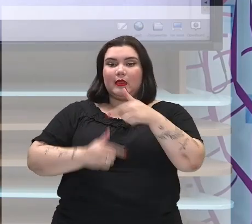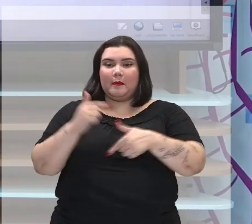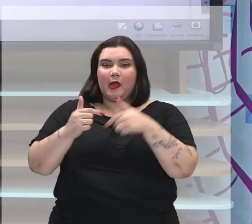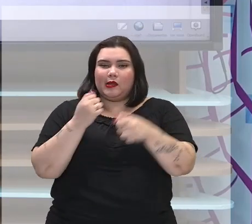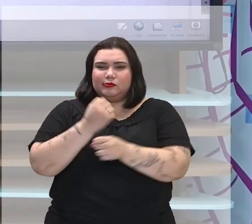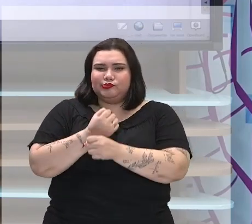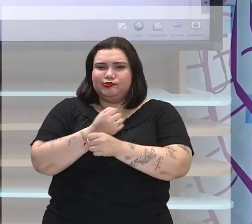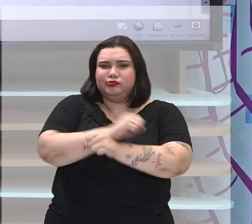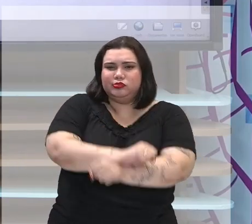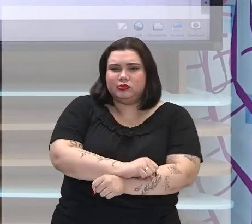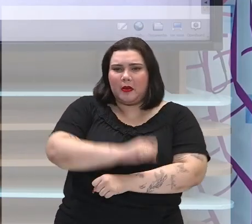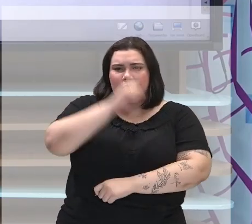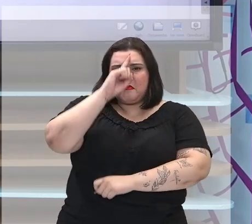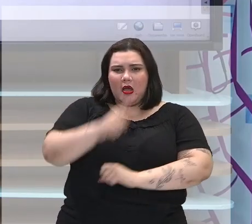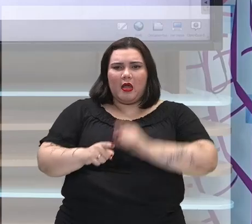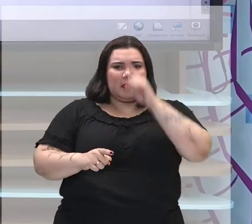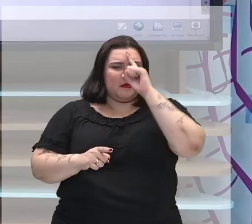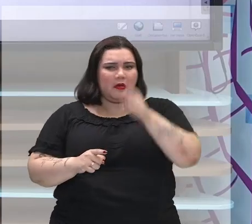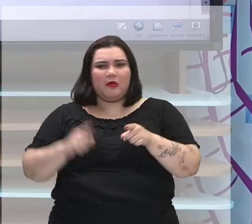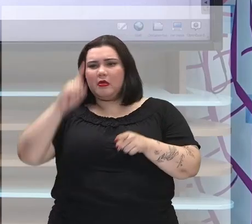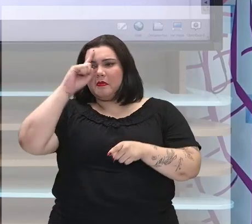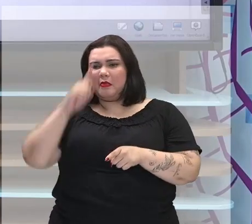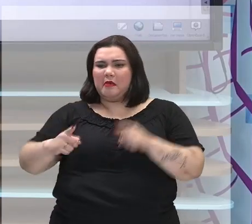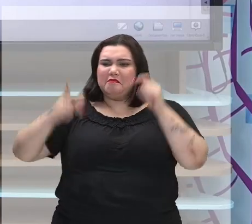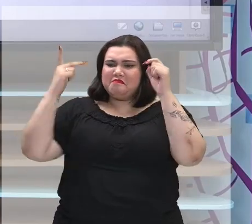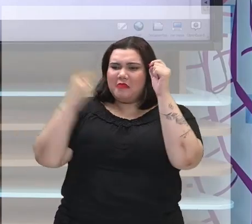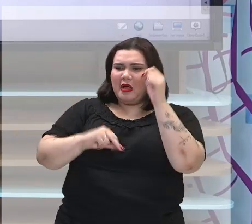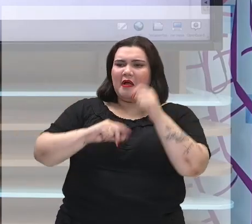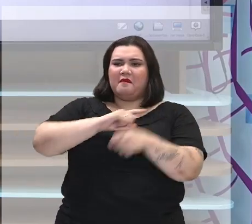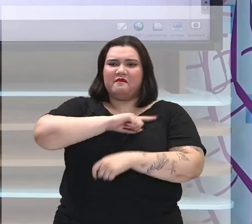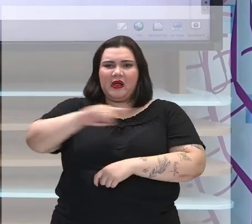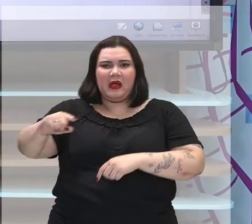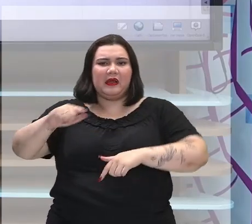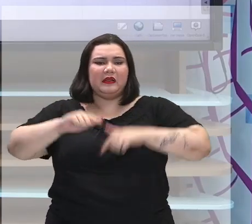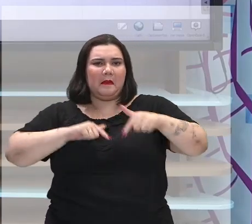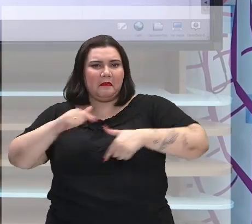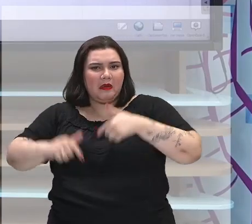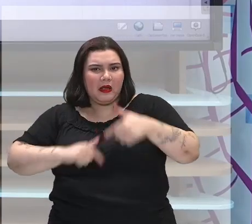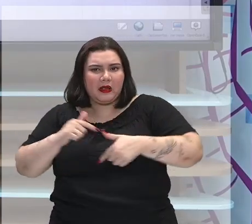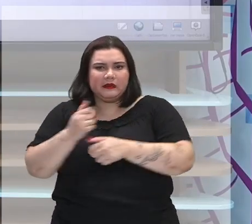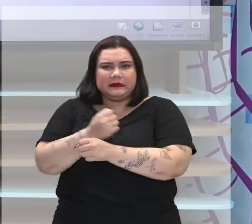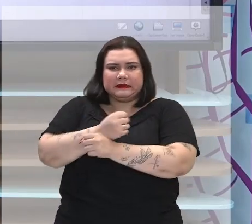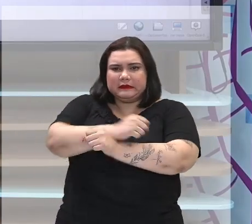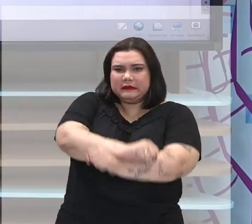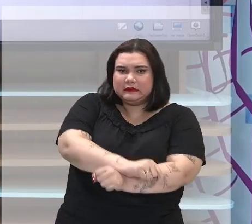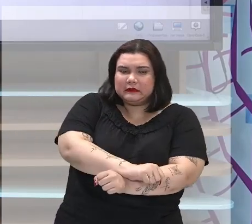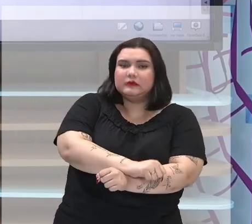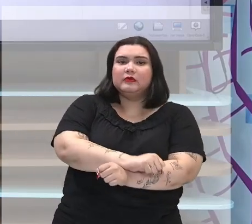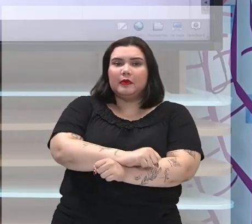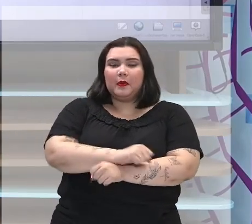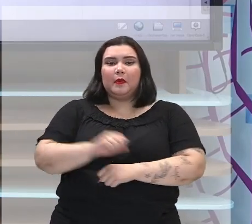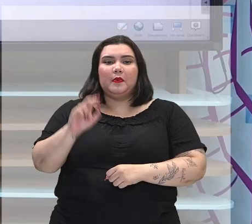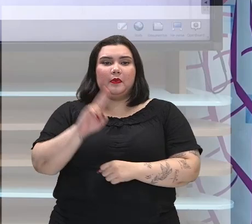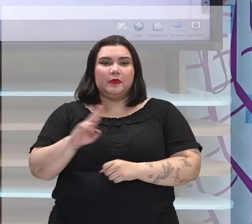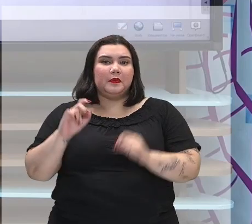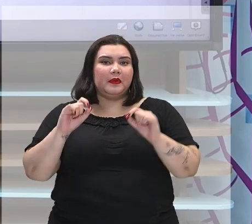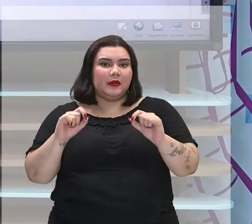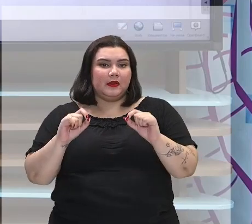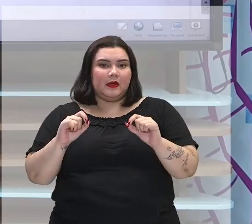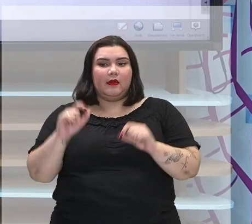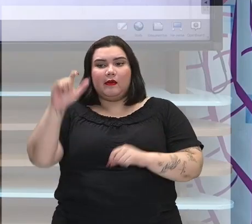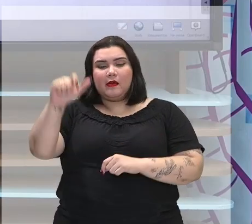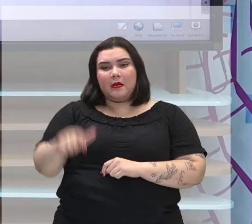trabalho forçado, né, um trabalho escravizado, que vai utilizar principalmente o quê? A mão de